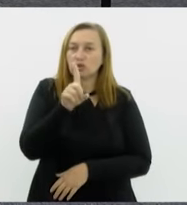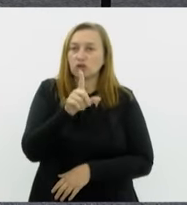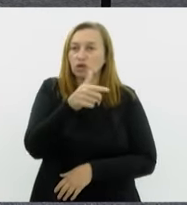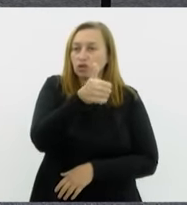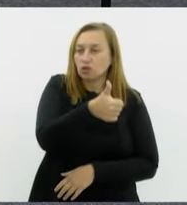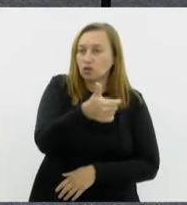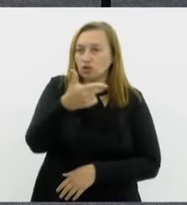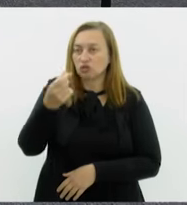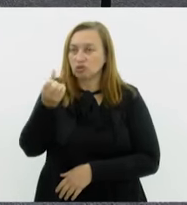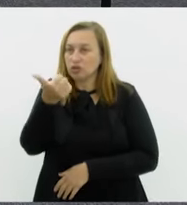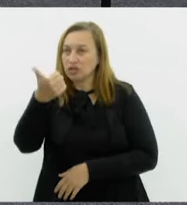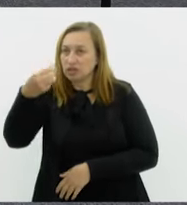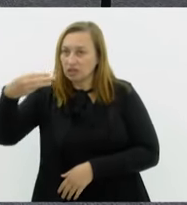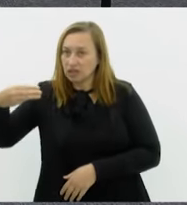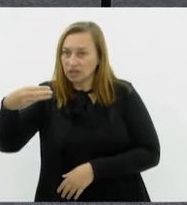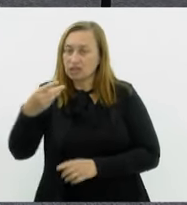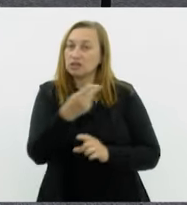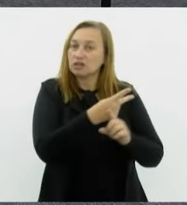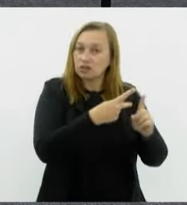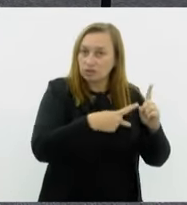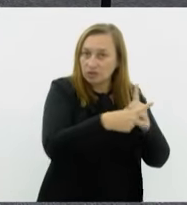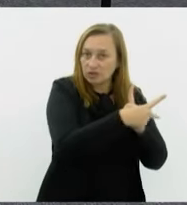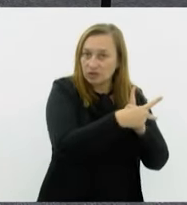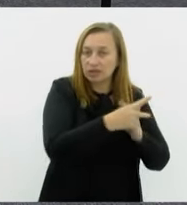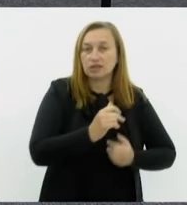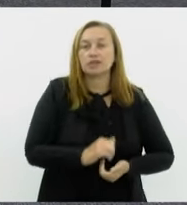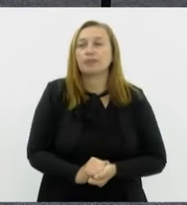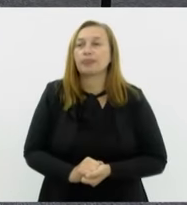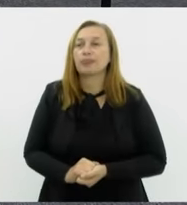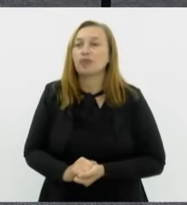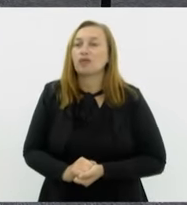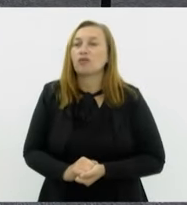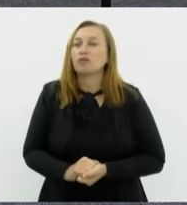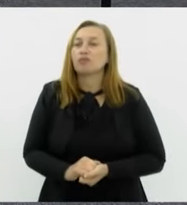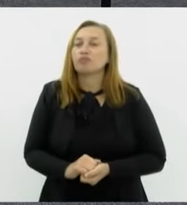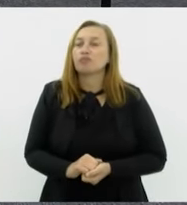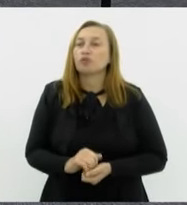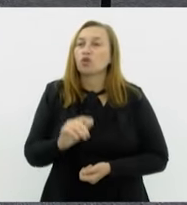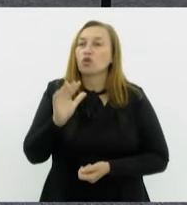estavam no Rio Previdência, gerassem um fundo